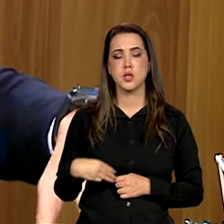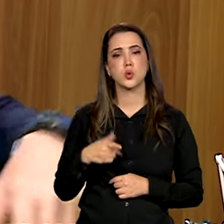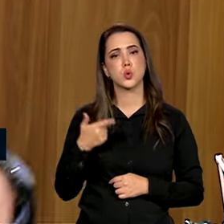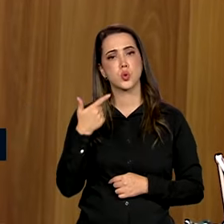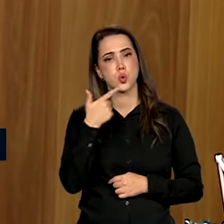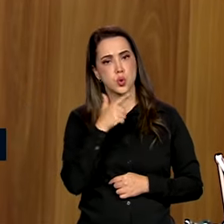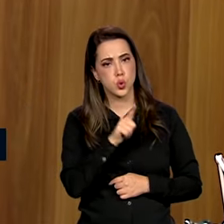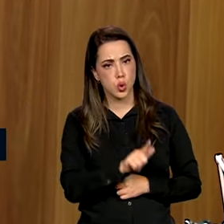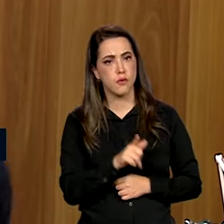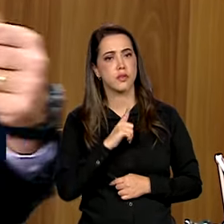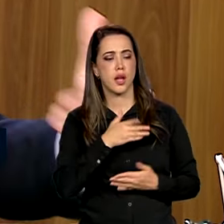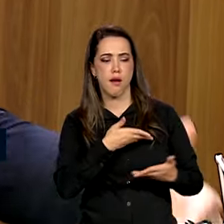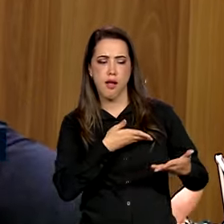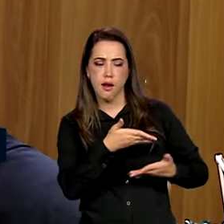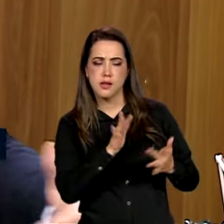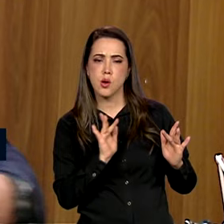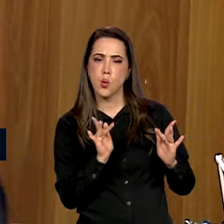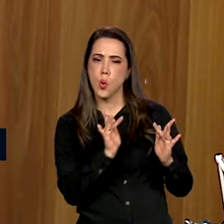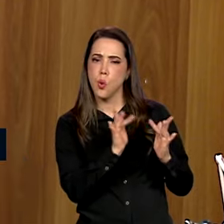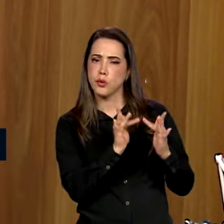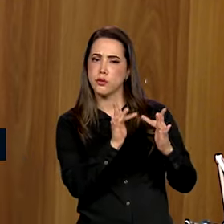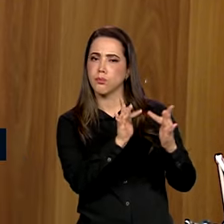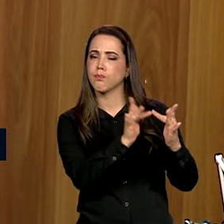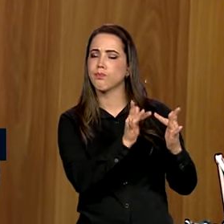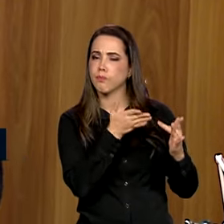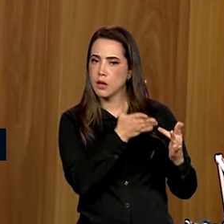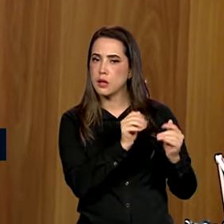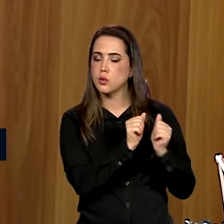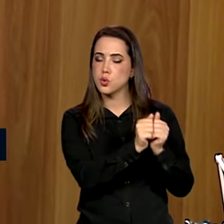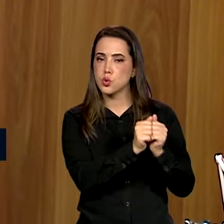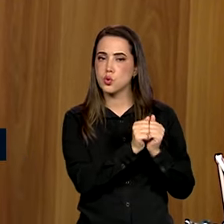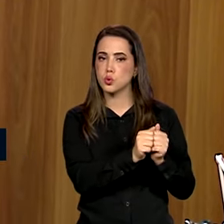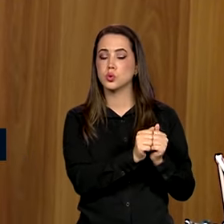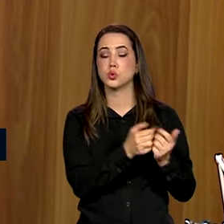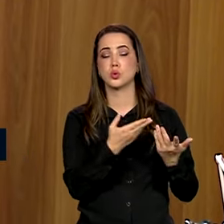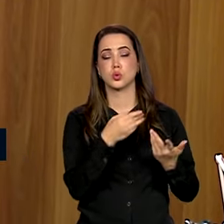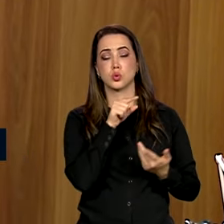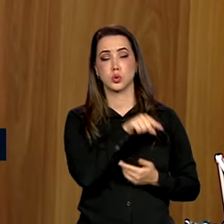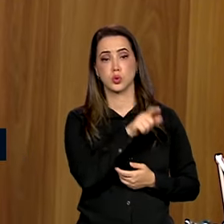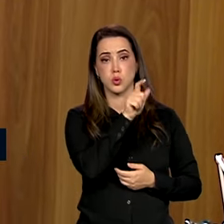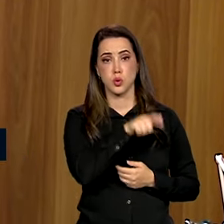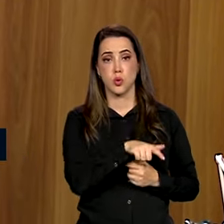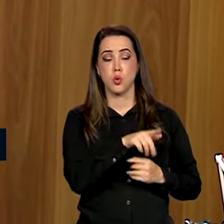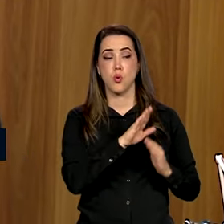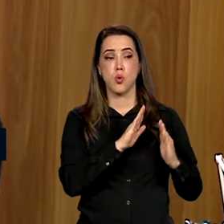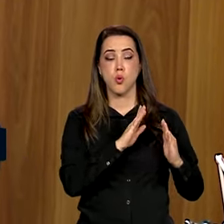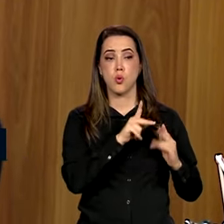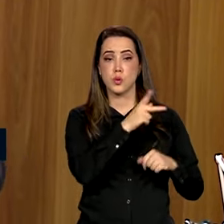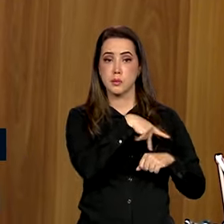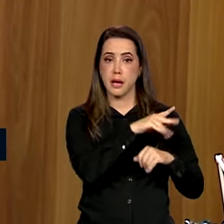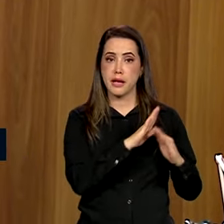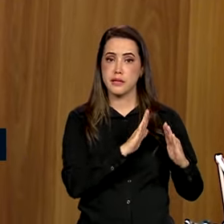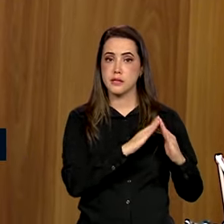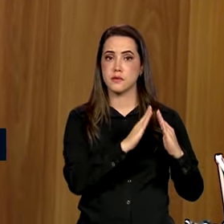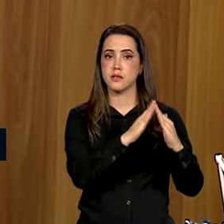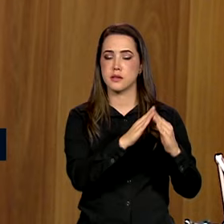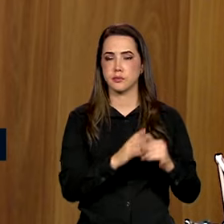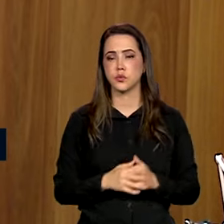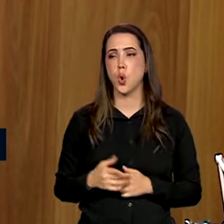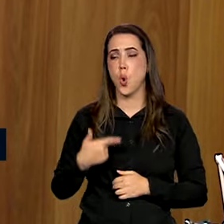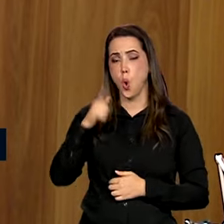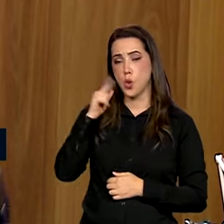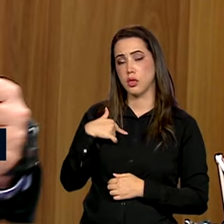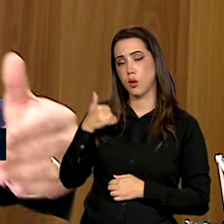com os nossos vizinhos eu ontem mesmo tive uma audiência por vídeo conferência com Ministro Uruguai e vamos construir uma nova ponte no Jaguarão